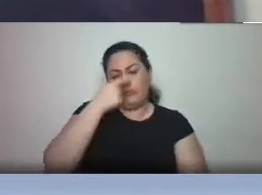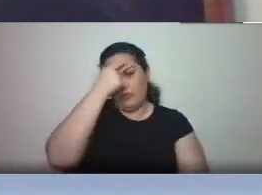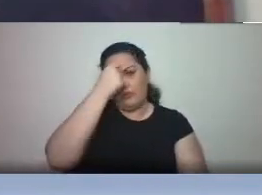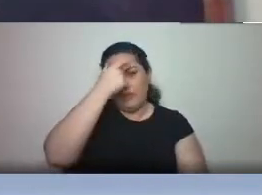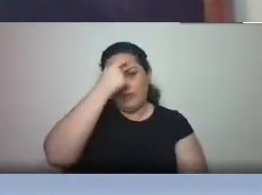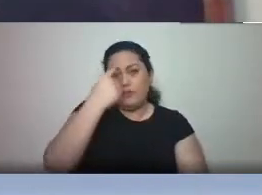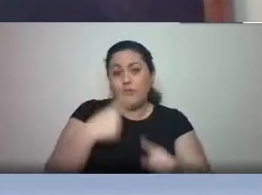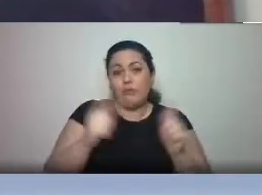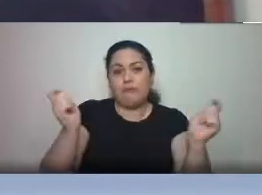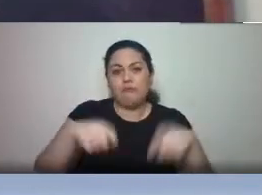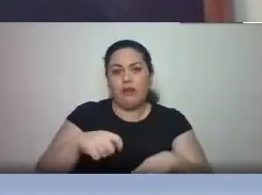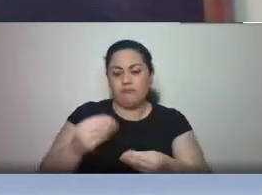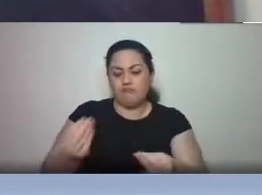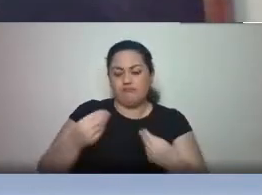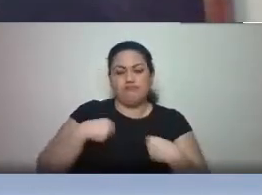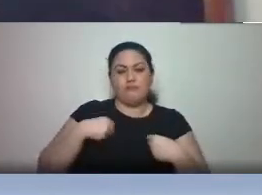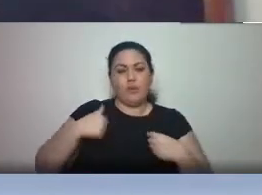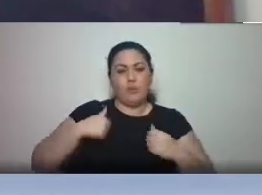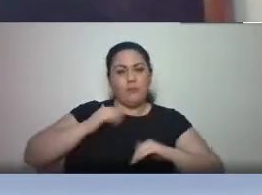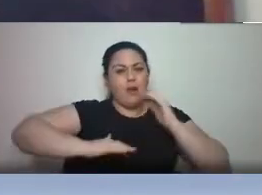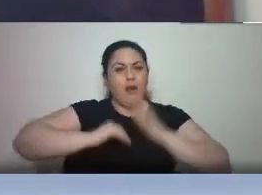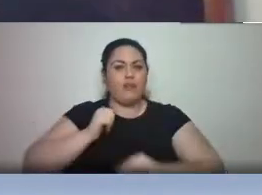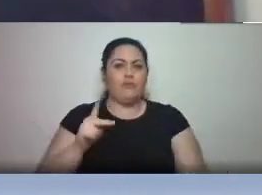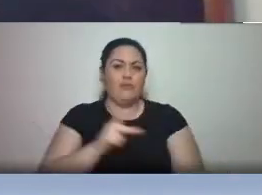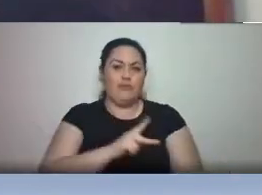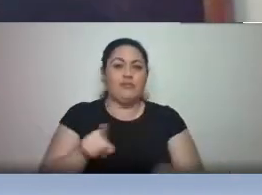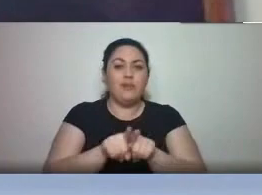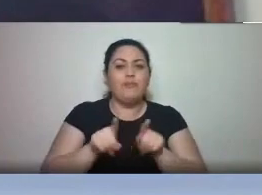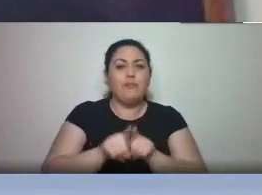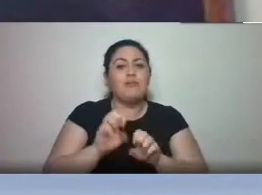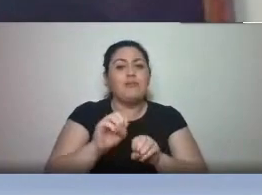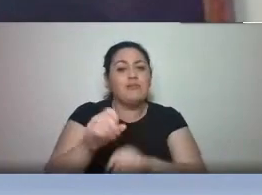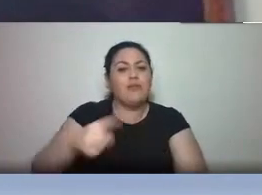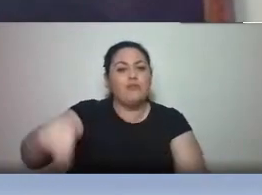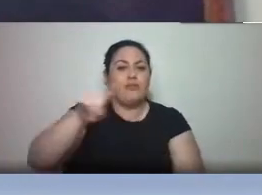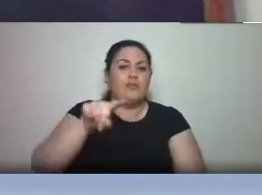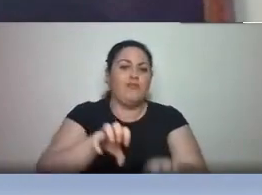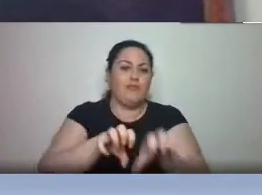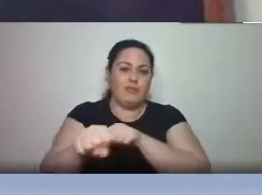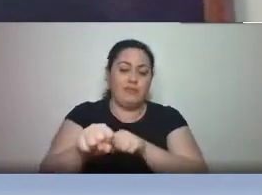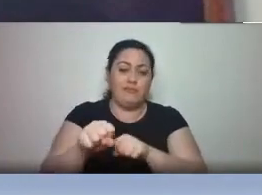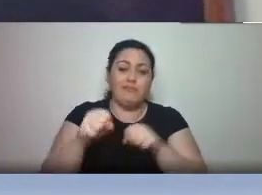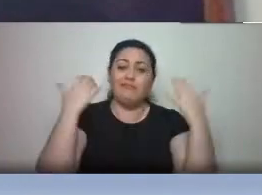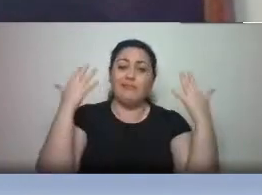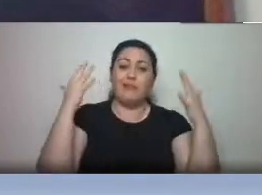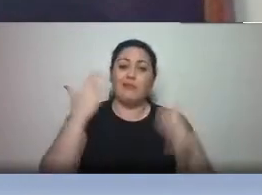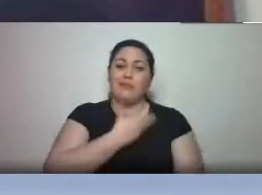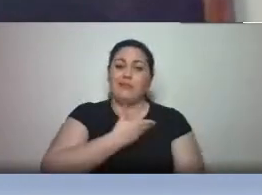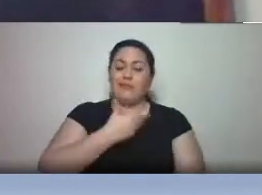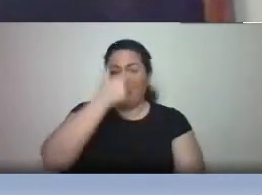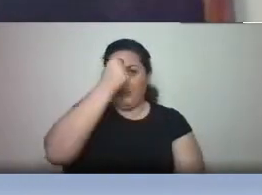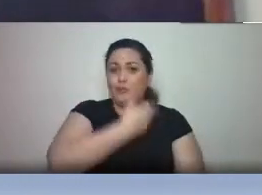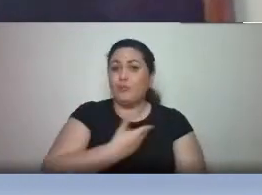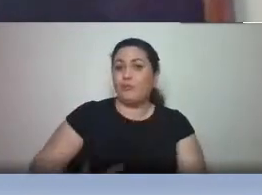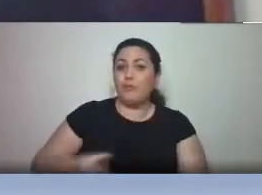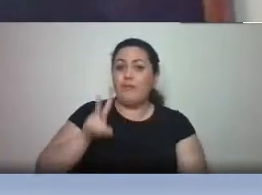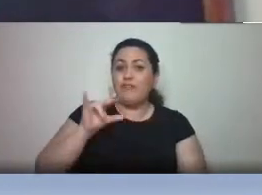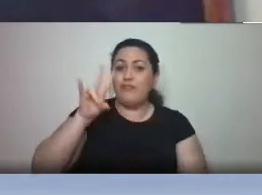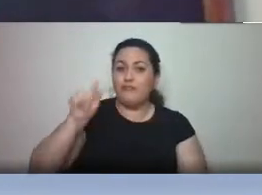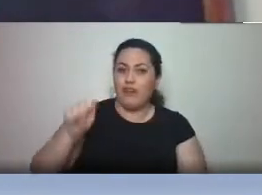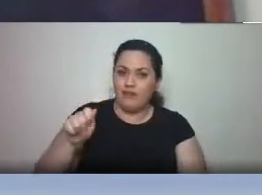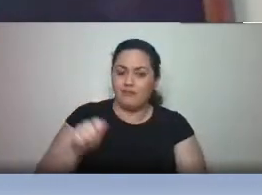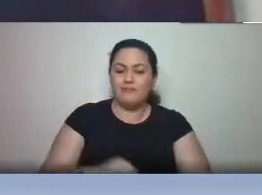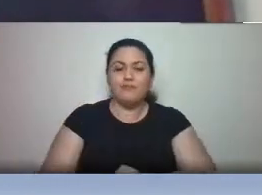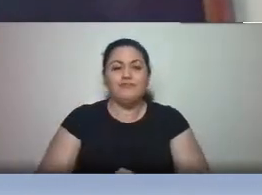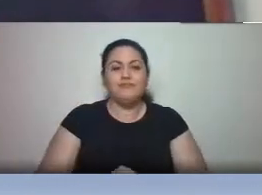docente e a formação de vocês. Viva a Universidade Pública! Por fim, para concluir, uma frase que pode